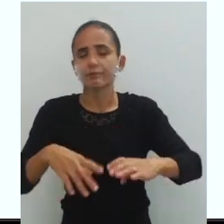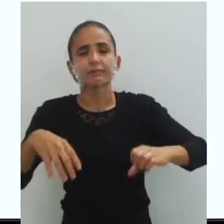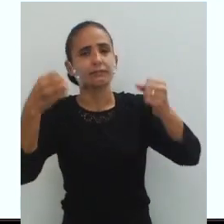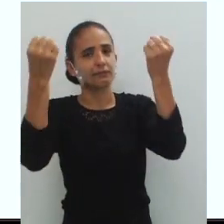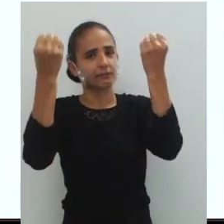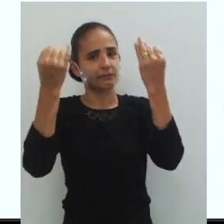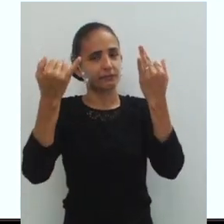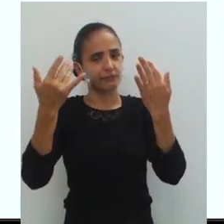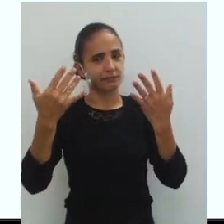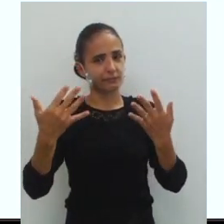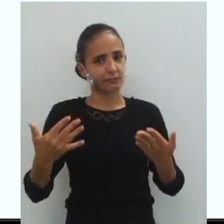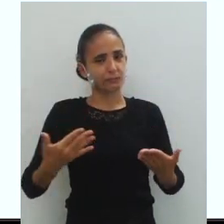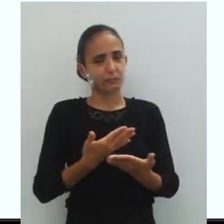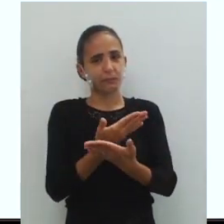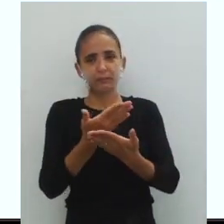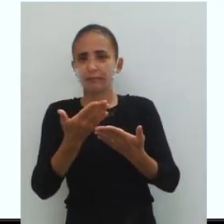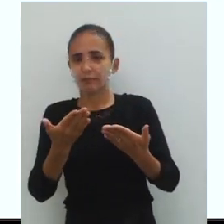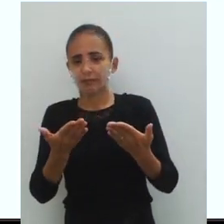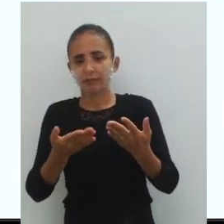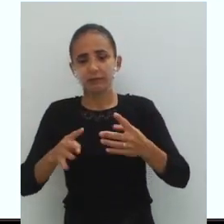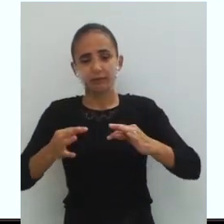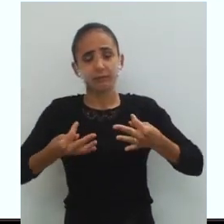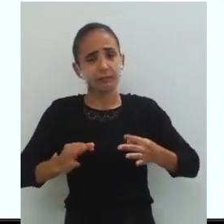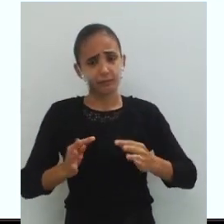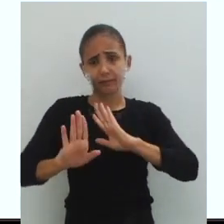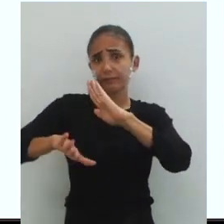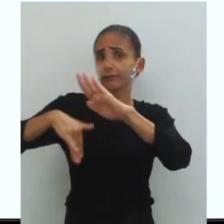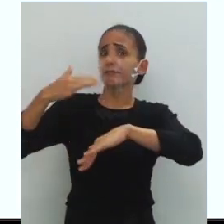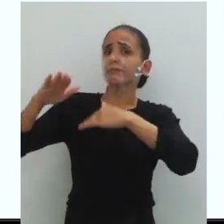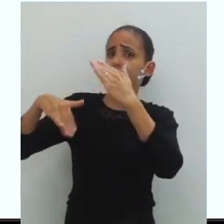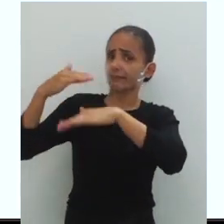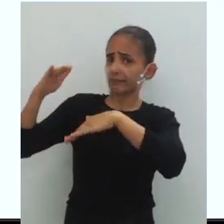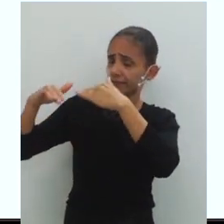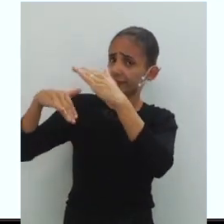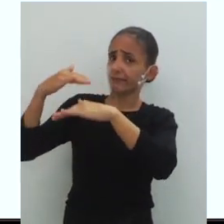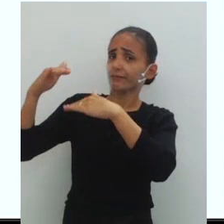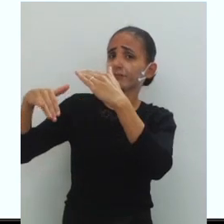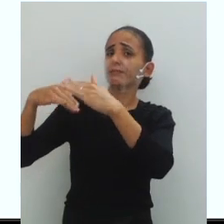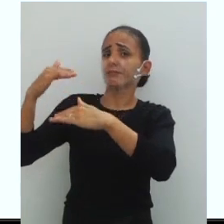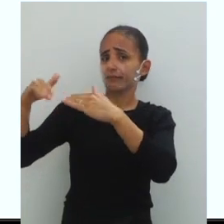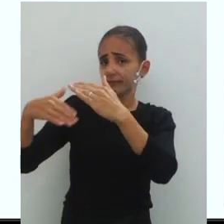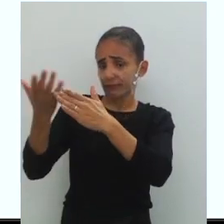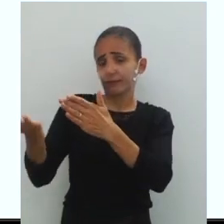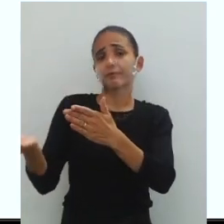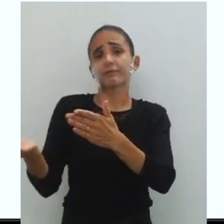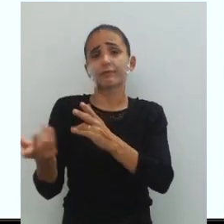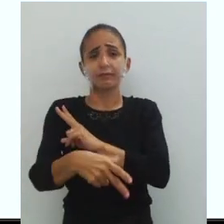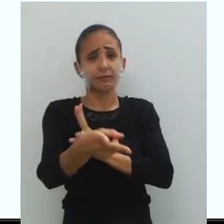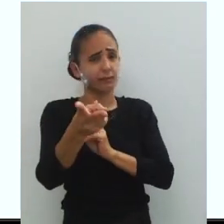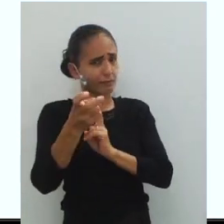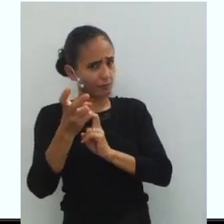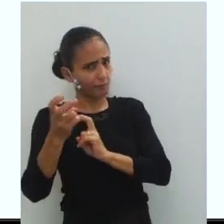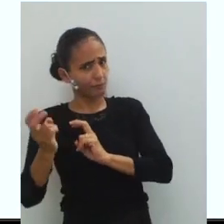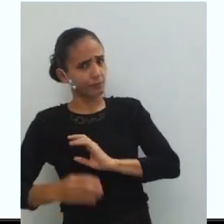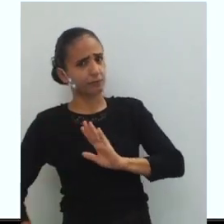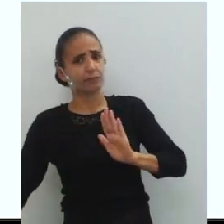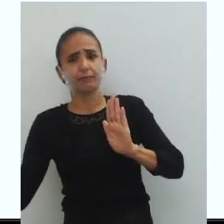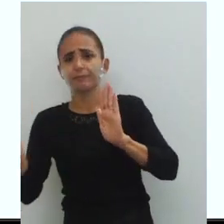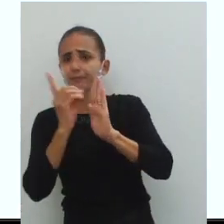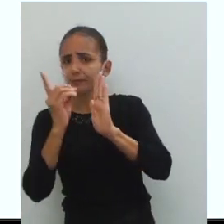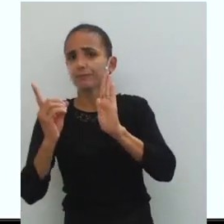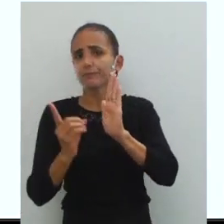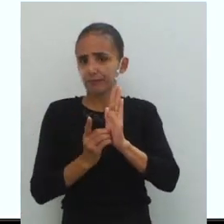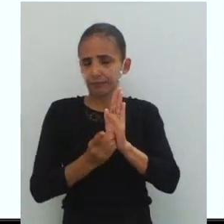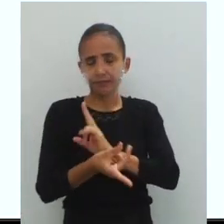estou falando aí sobre o grande avanço da tecnologia que tivemos nessas